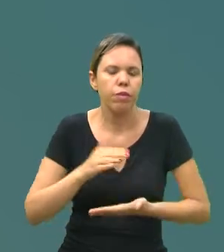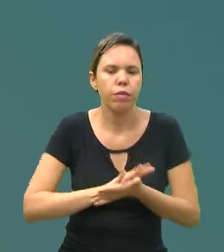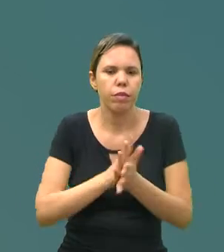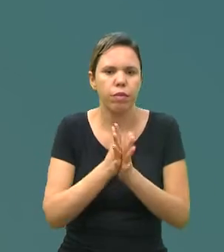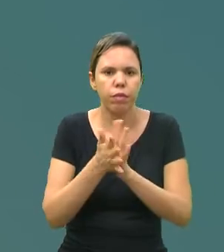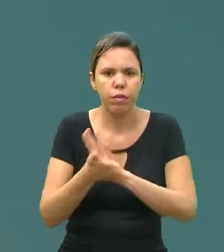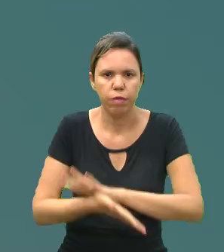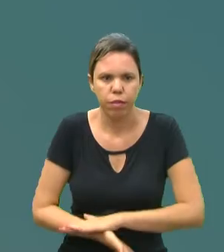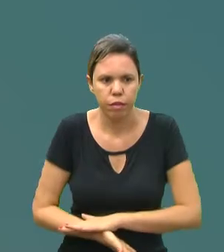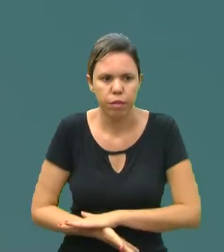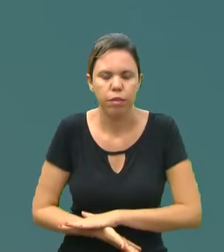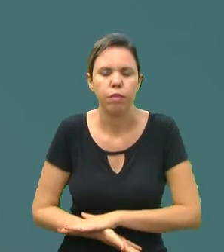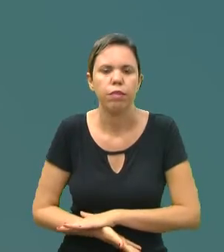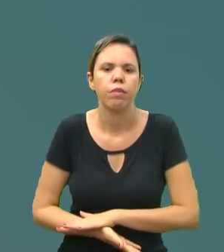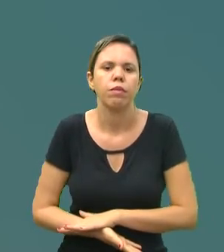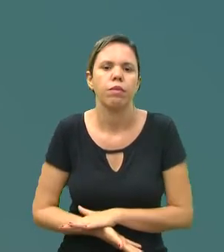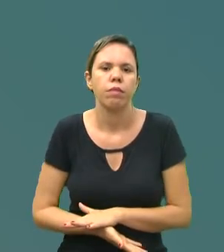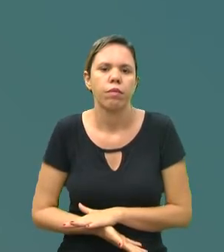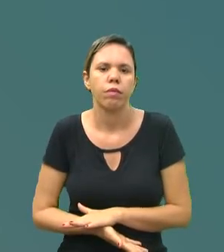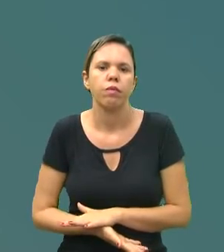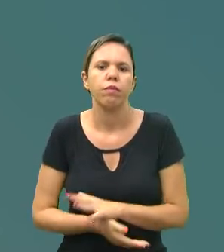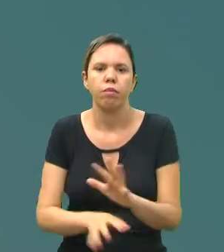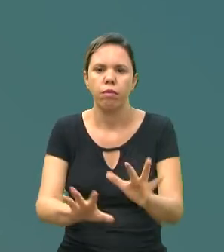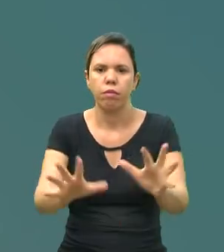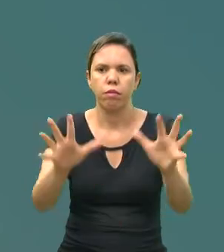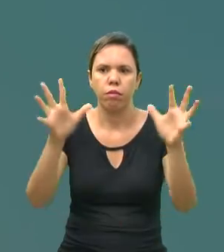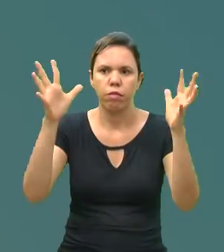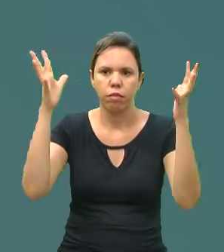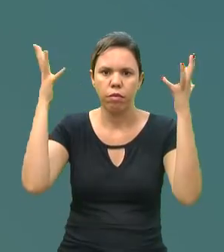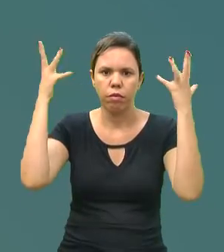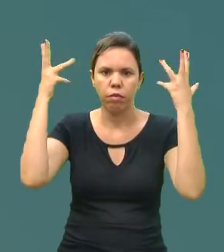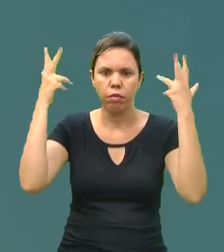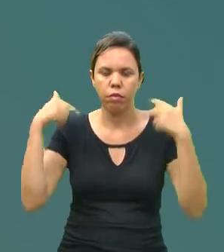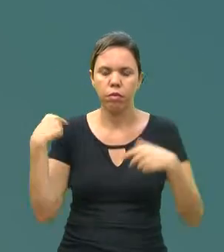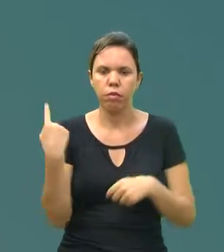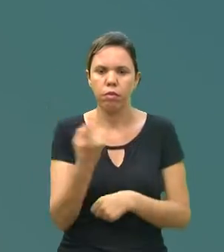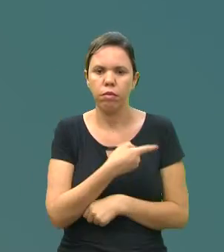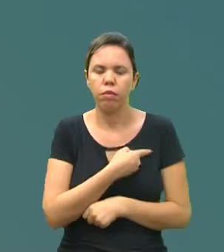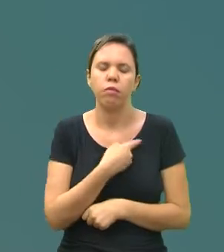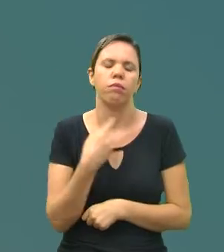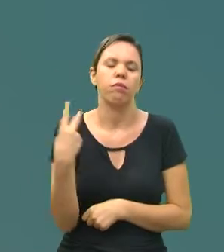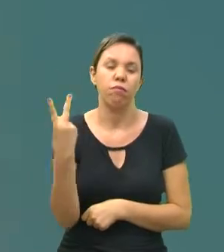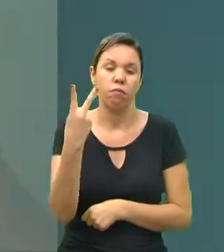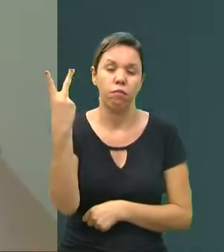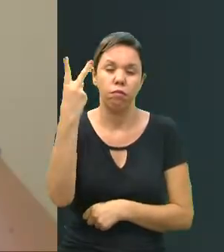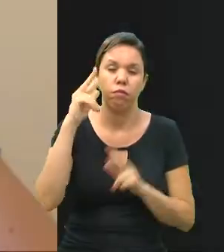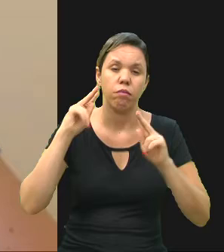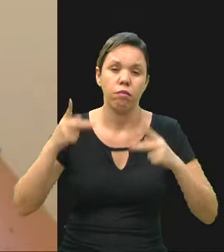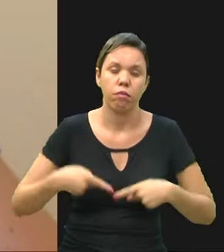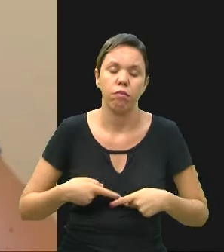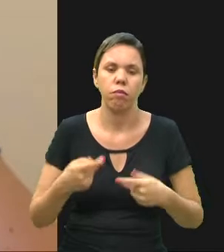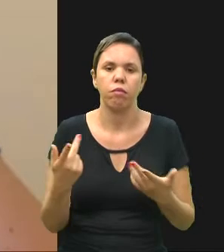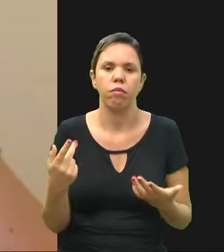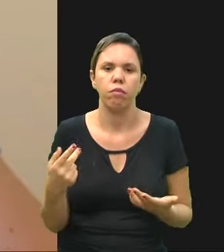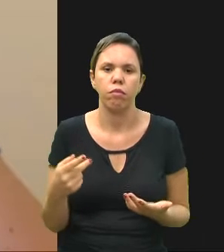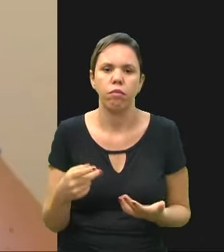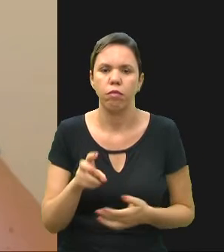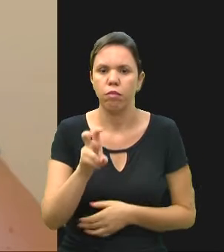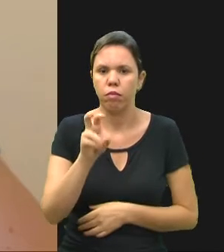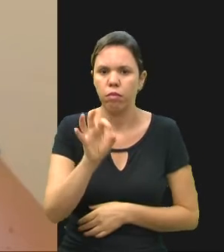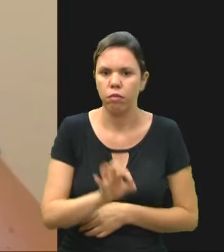de destruição do que ainda resta desse bioma tão valioso para nós e para a humanidade, o Cerrado responde